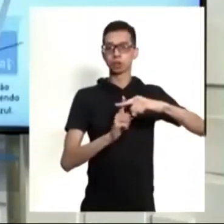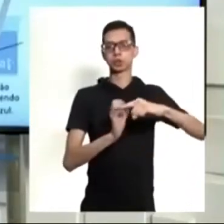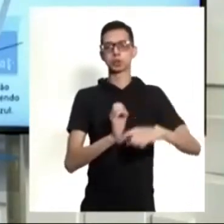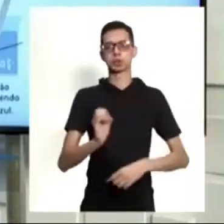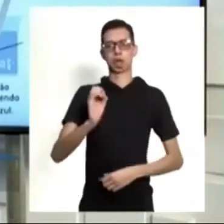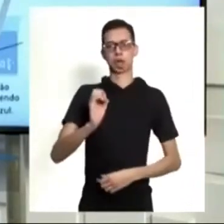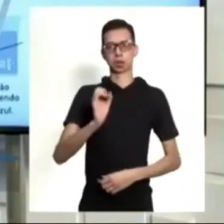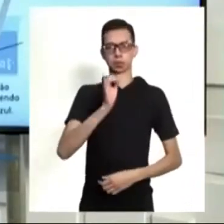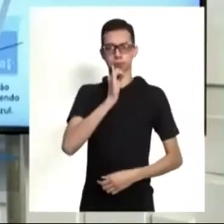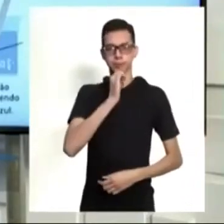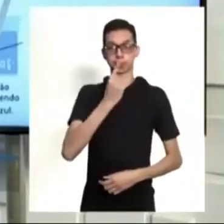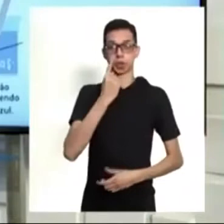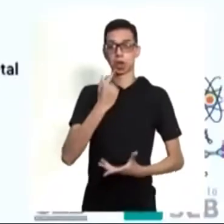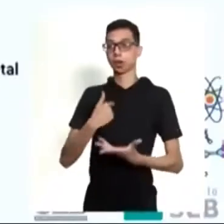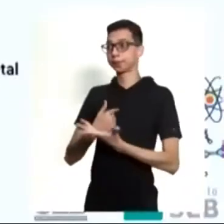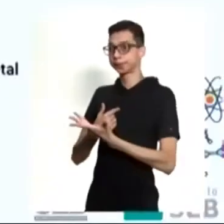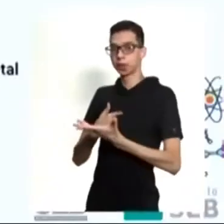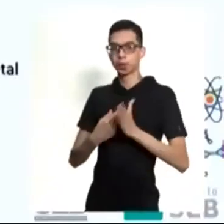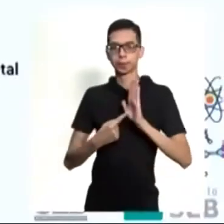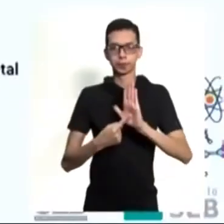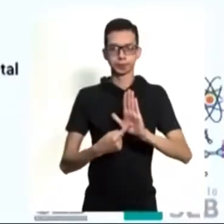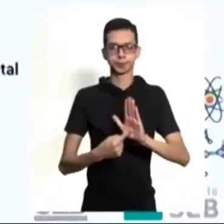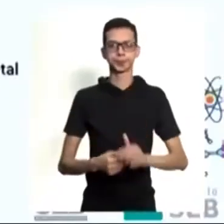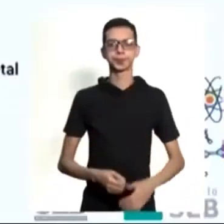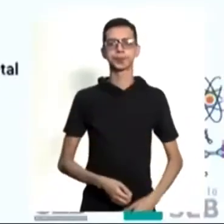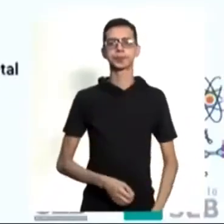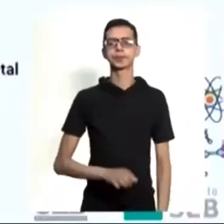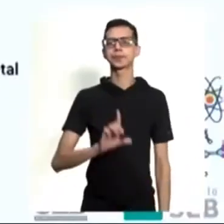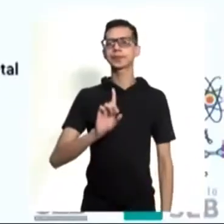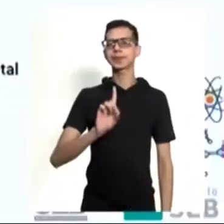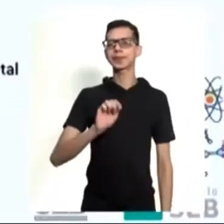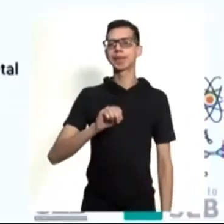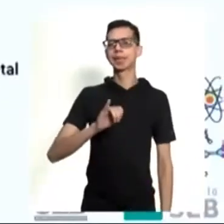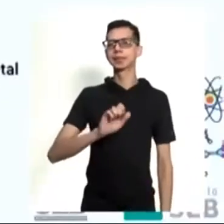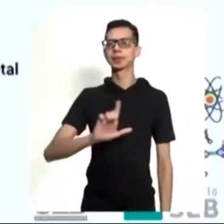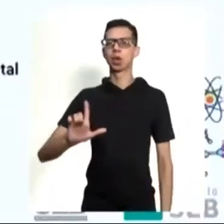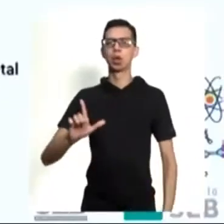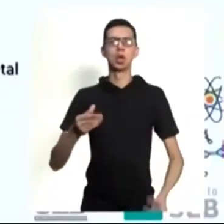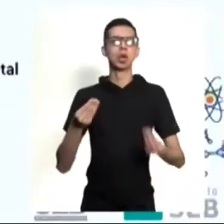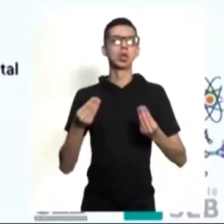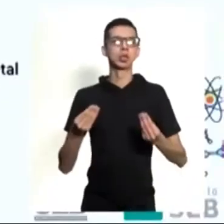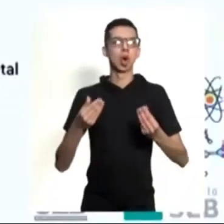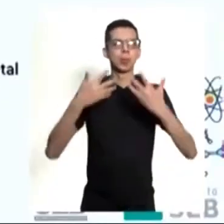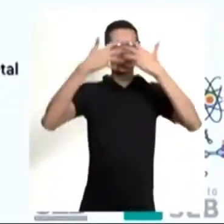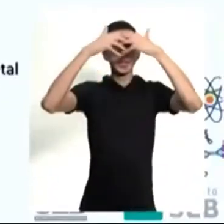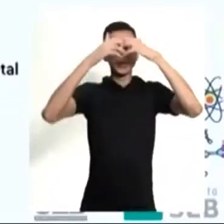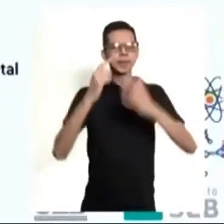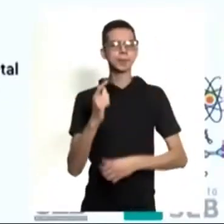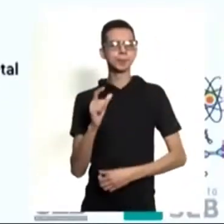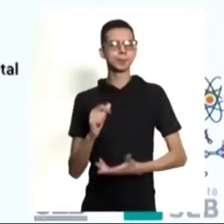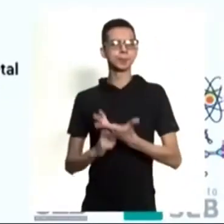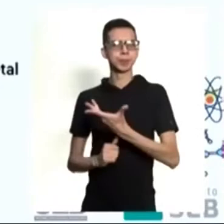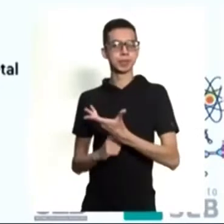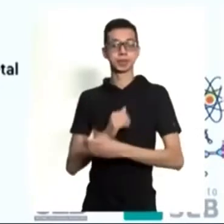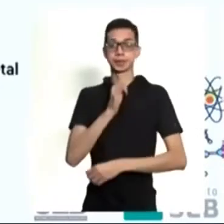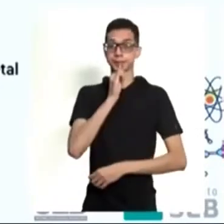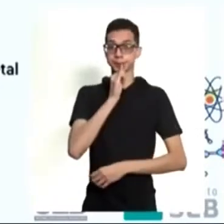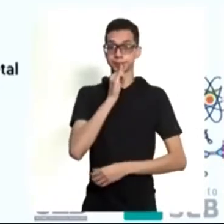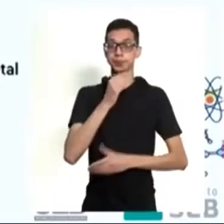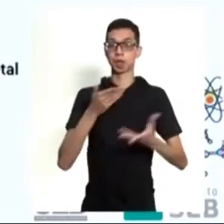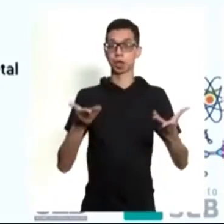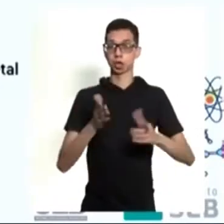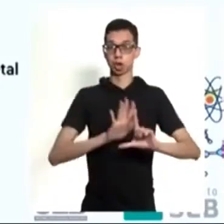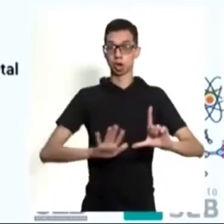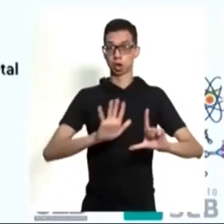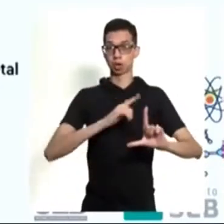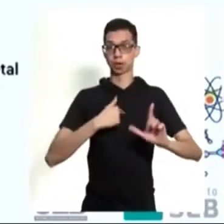Olha só, essa é a pilha de Daniel. Né? Você fala, nossa, Renner, como é que a gente tem que interpretar isso aí? Então, nesse slide aqui, eu vou mostrar para